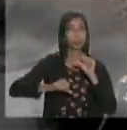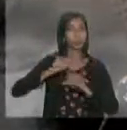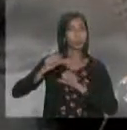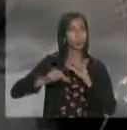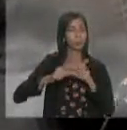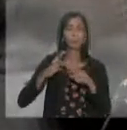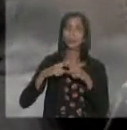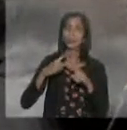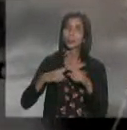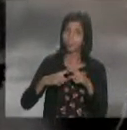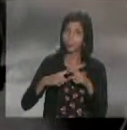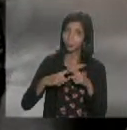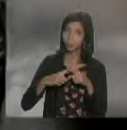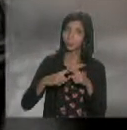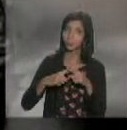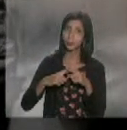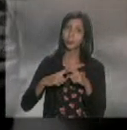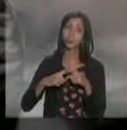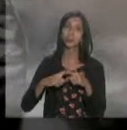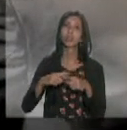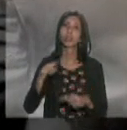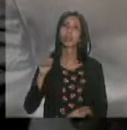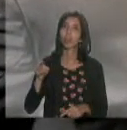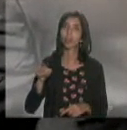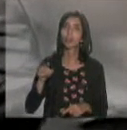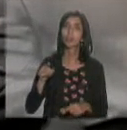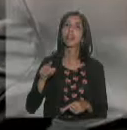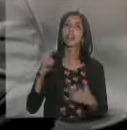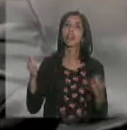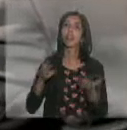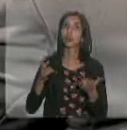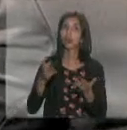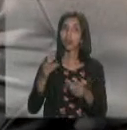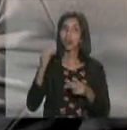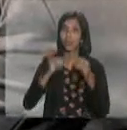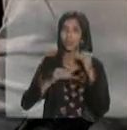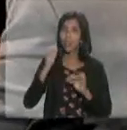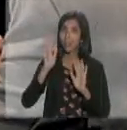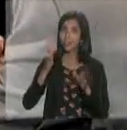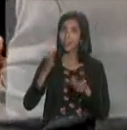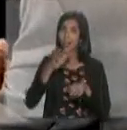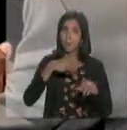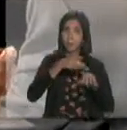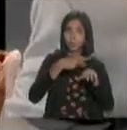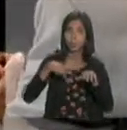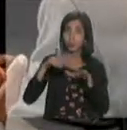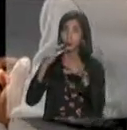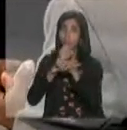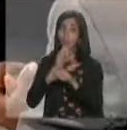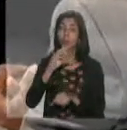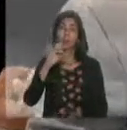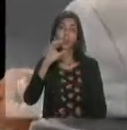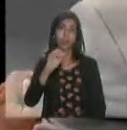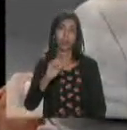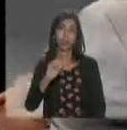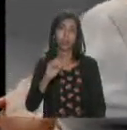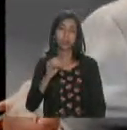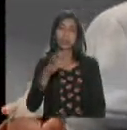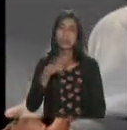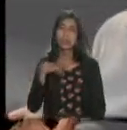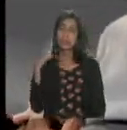Mudou o rumo, porque, olha, ela já passou em 90 países.